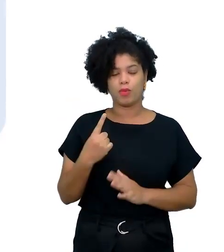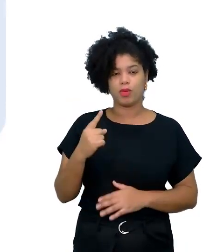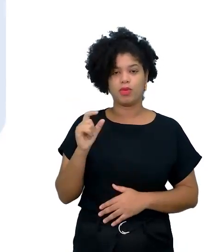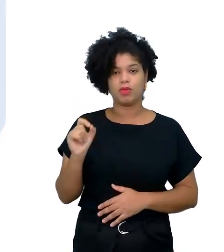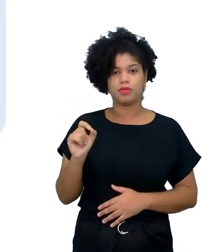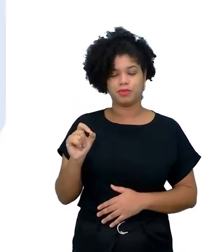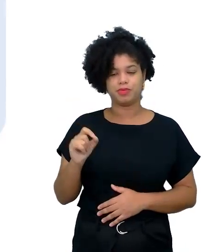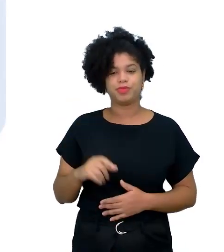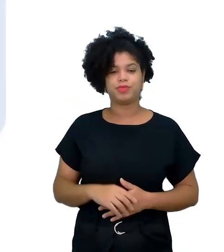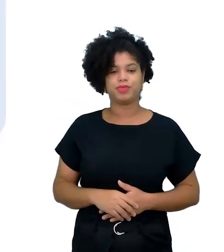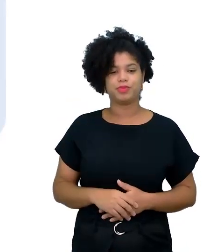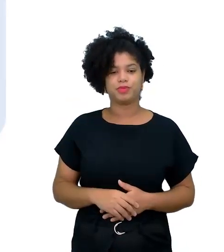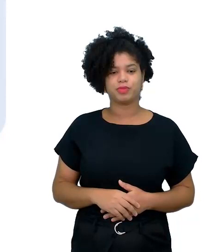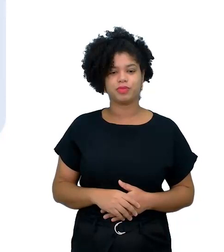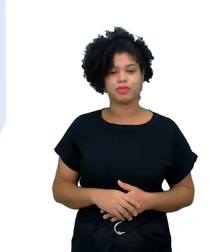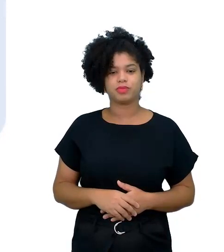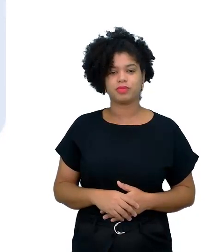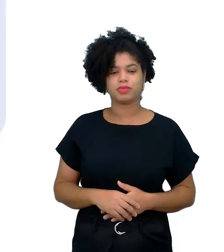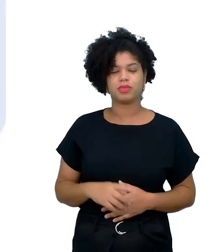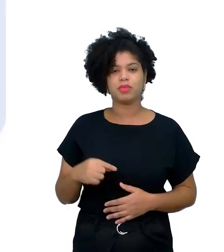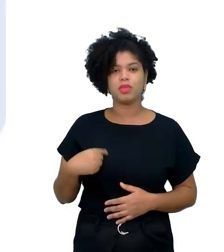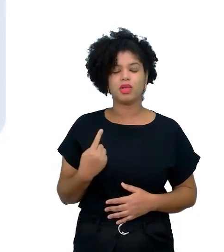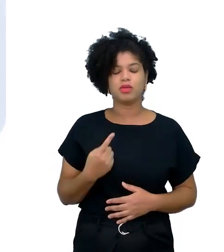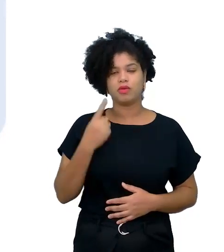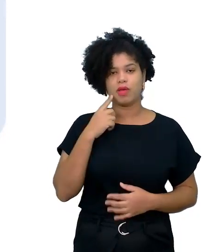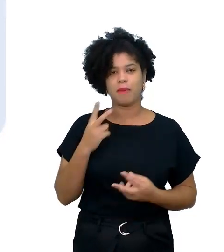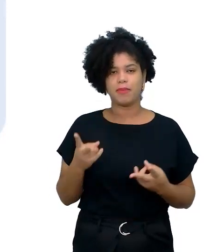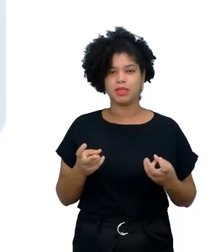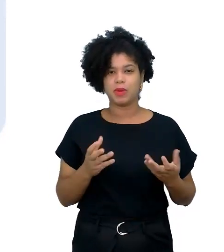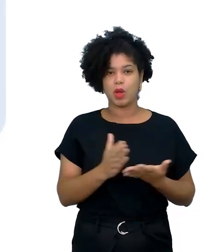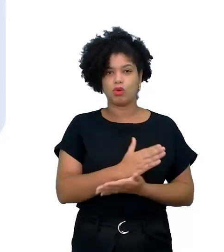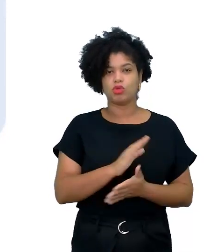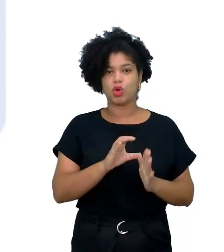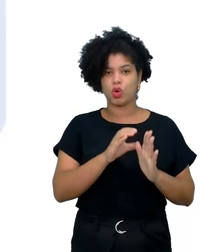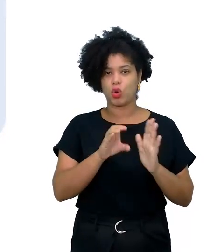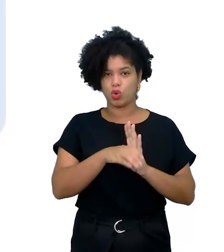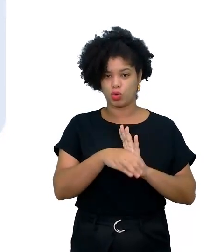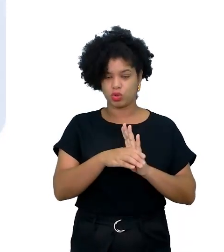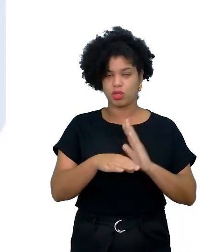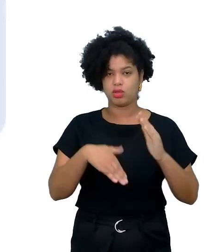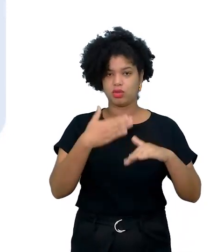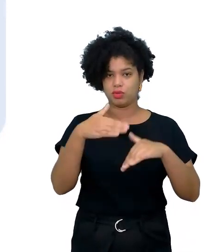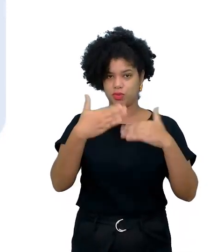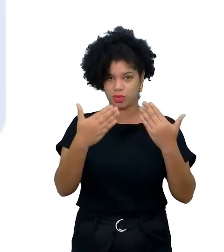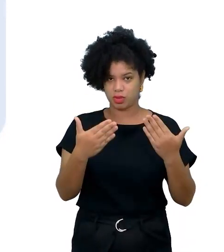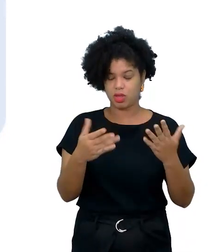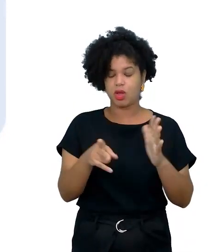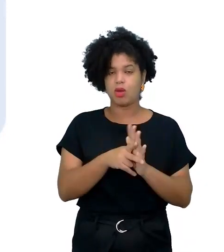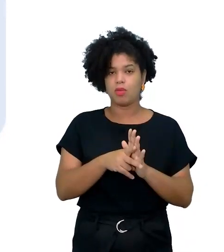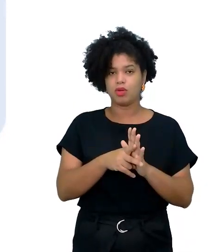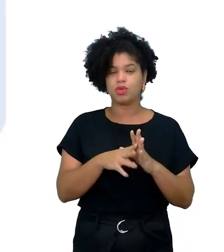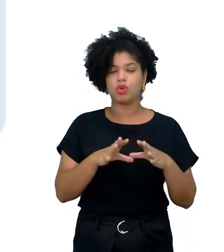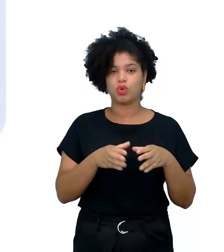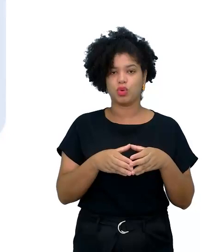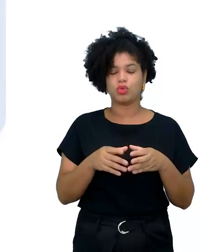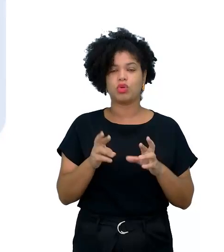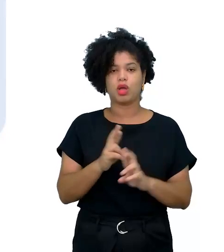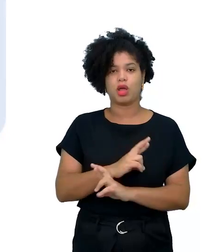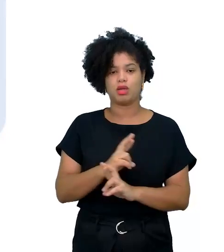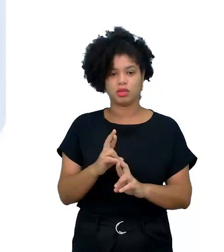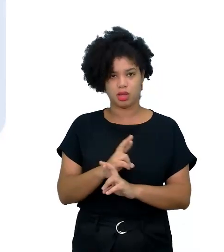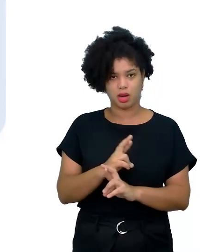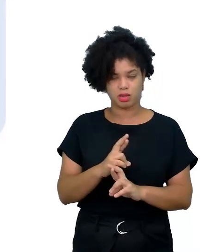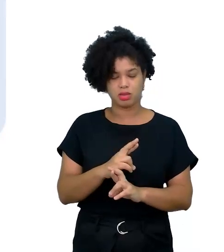momento, vamos recuperar alguns conceitos desenvolvidos no encontro anterior, né, com relação ao